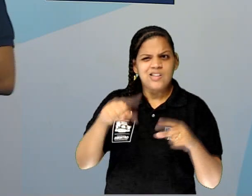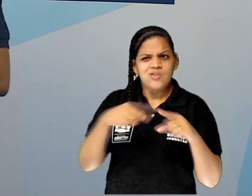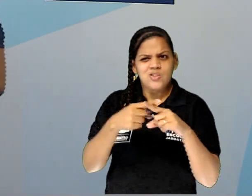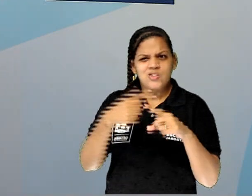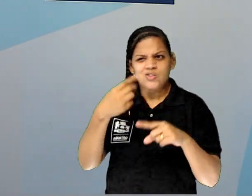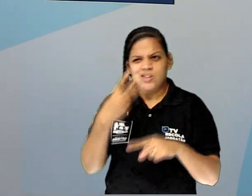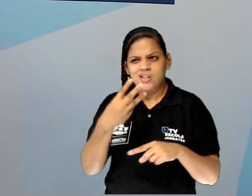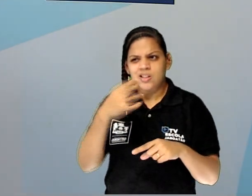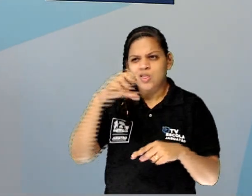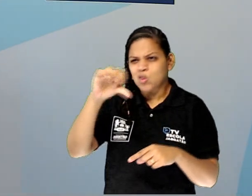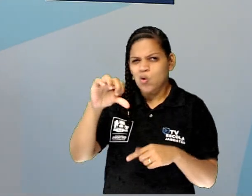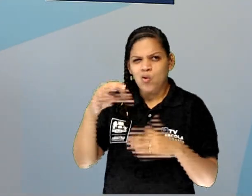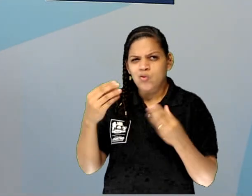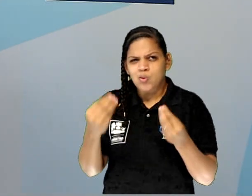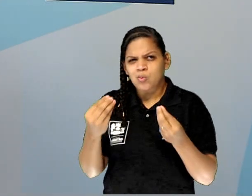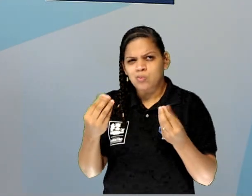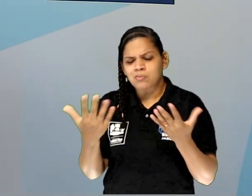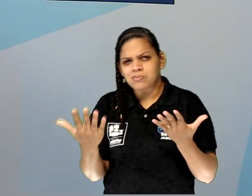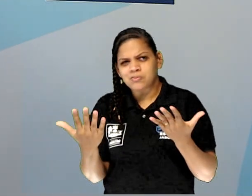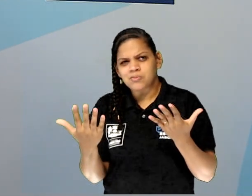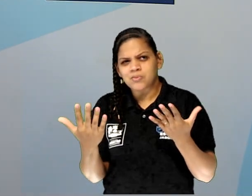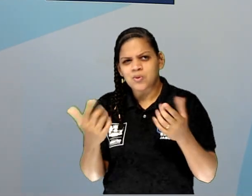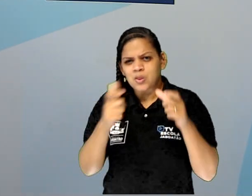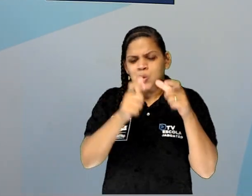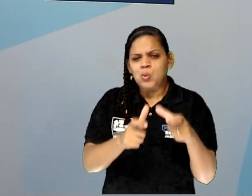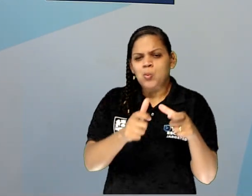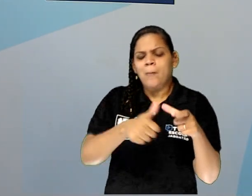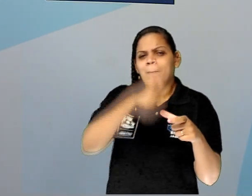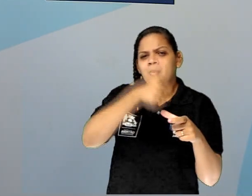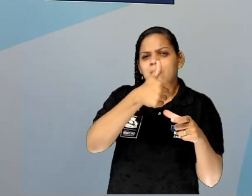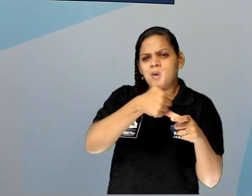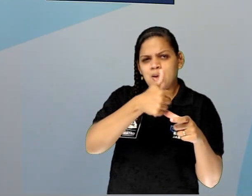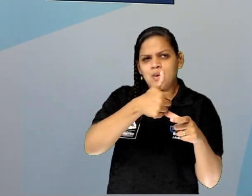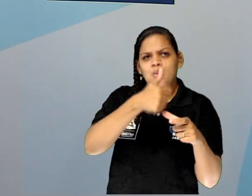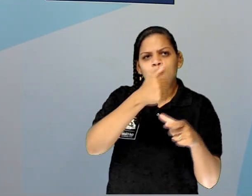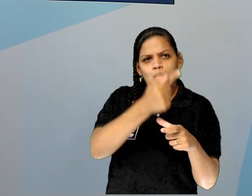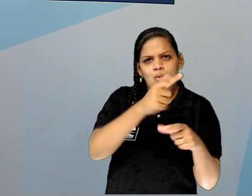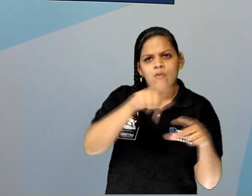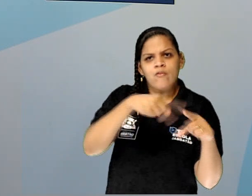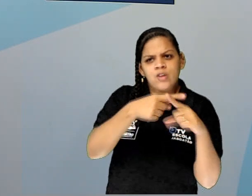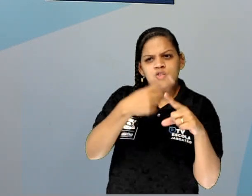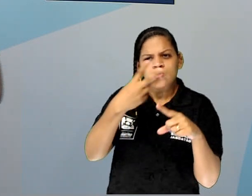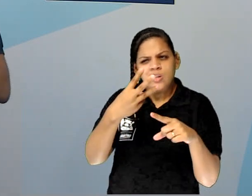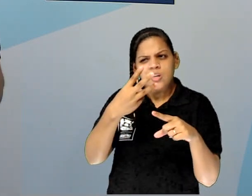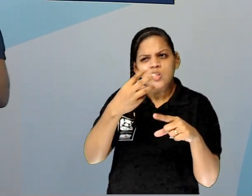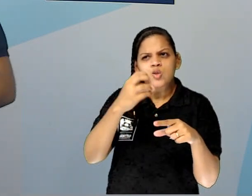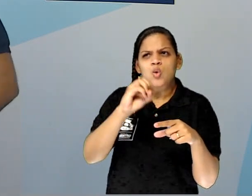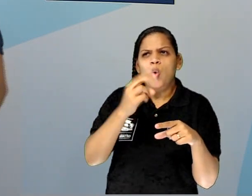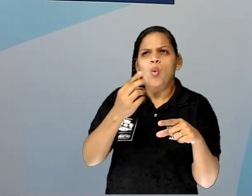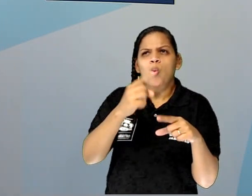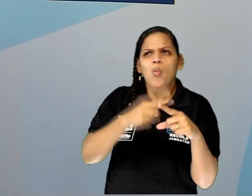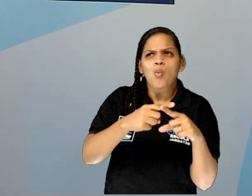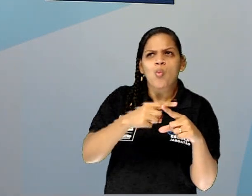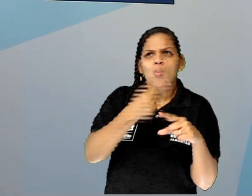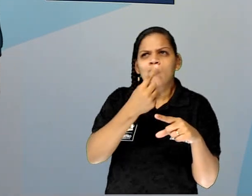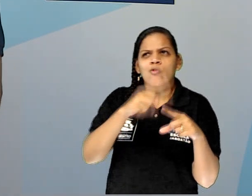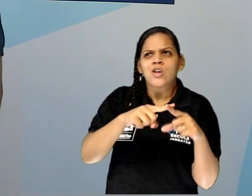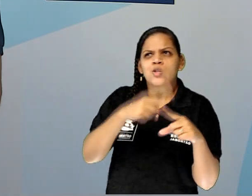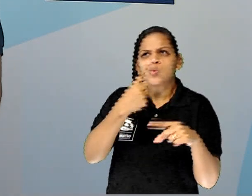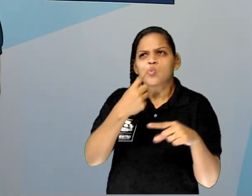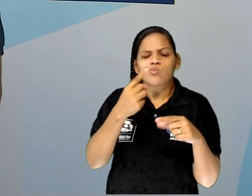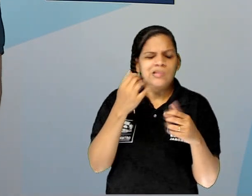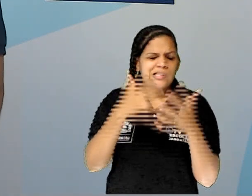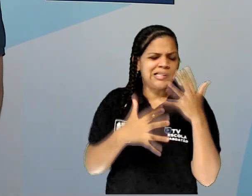faço com o termo que eu estou? Eu estou no primeiro termo. 1 vezes 3 ou 1 vezes 1? Como é que vai ser? Essa está